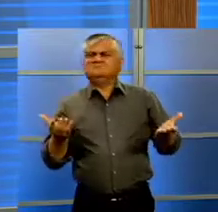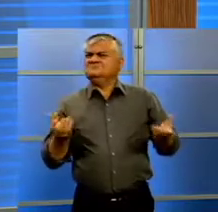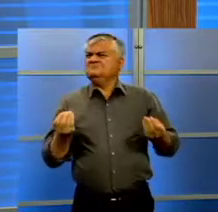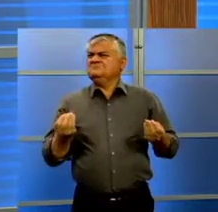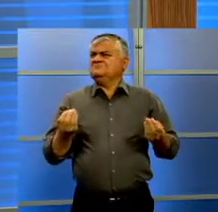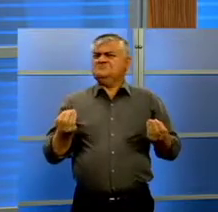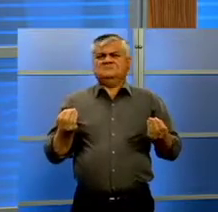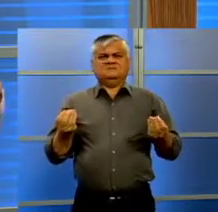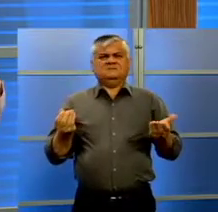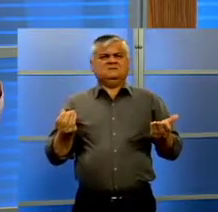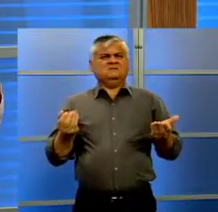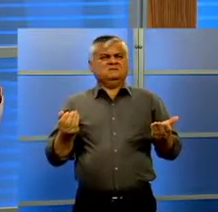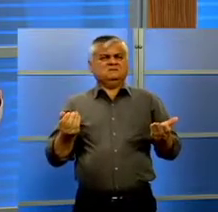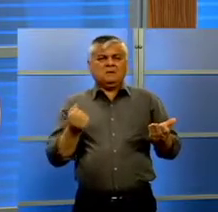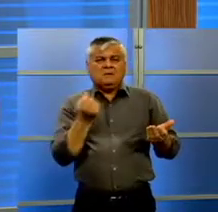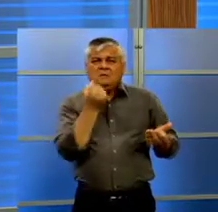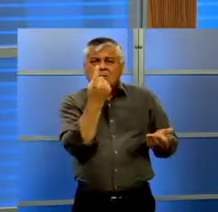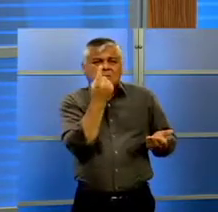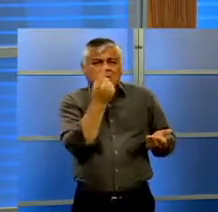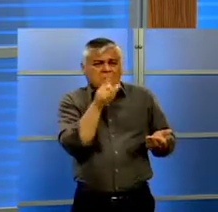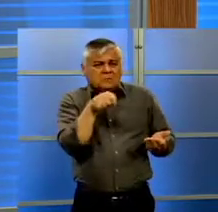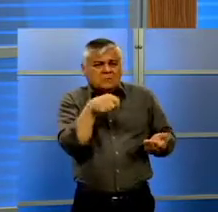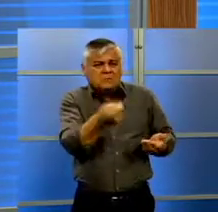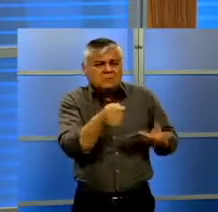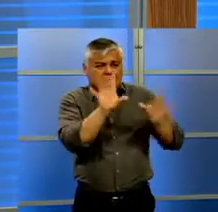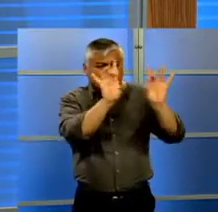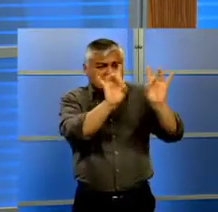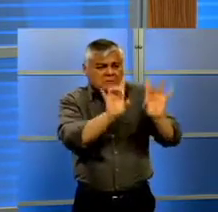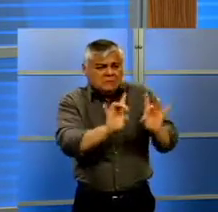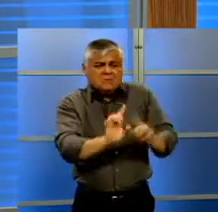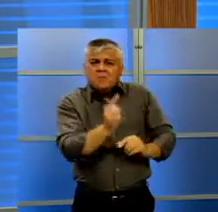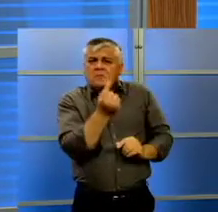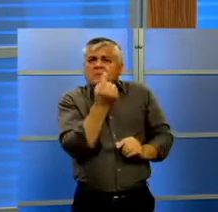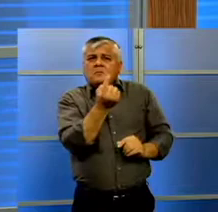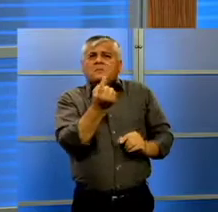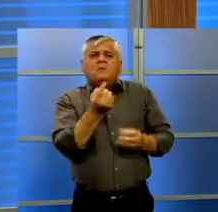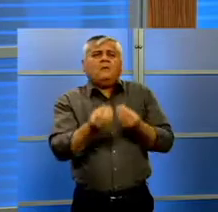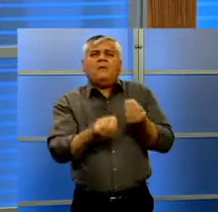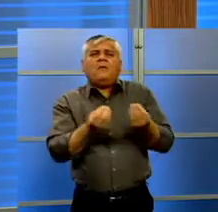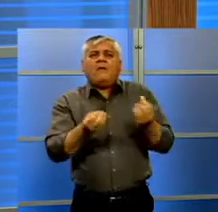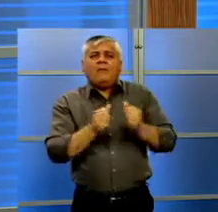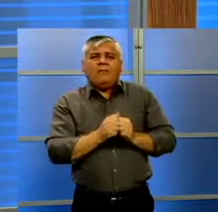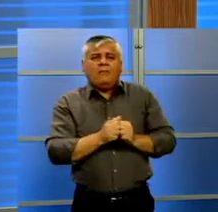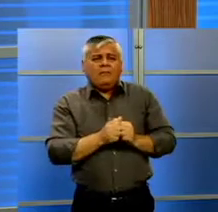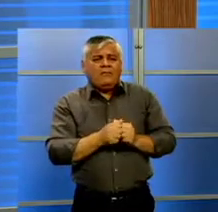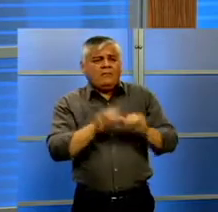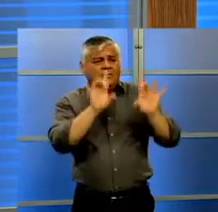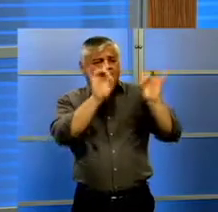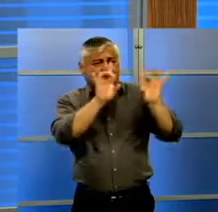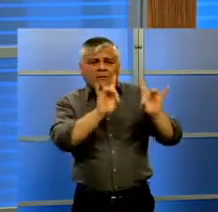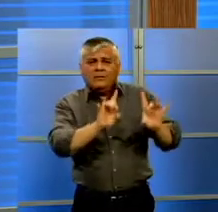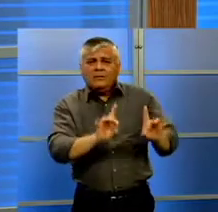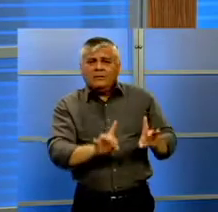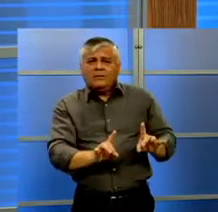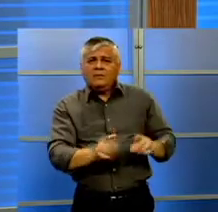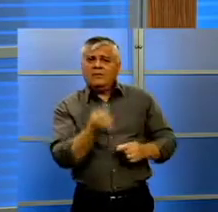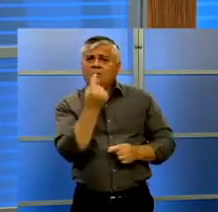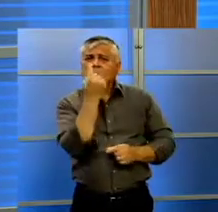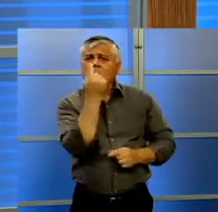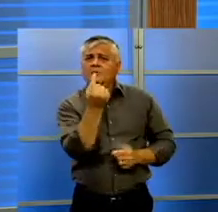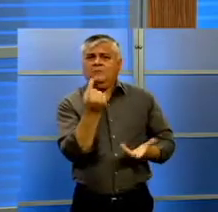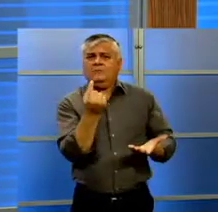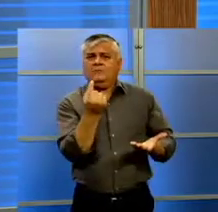assim, Silvana? Se existe um sinal para especial, o professor Ronaldo demonstrando o sinal de especial aí,